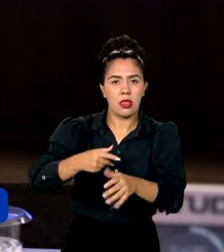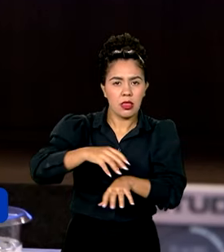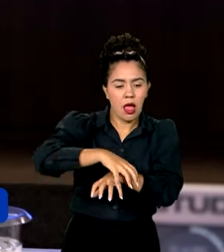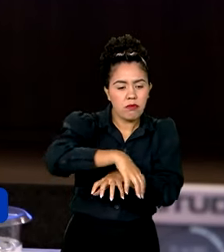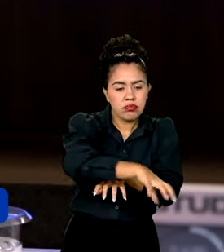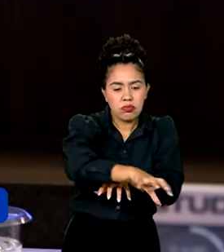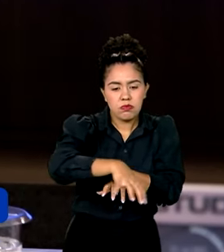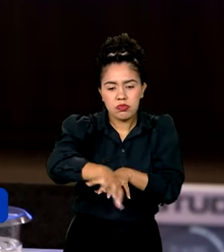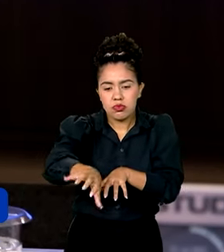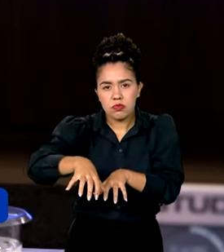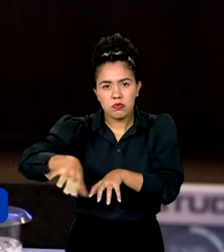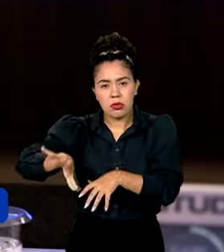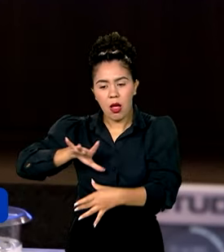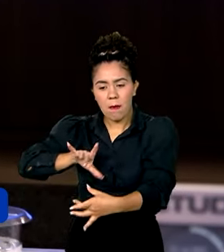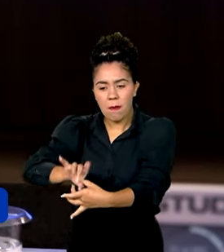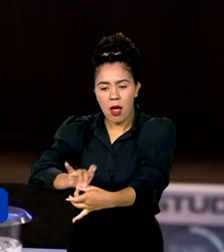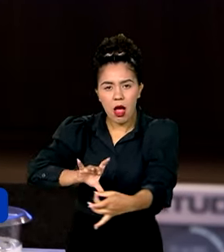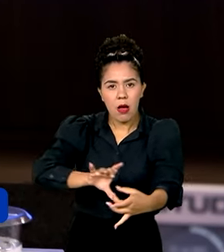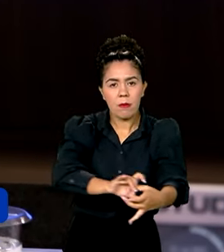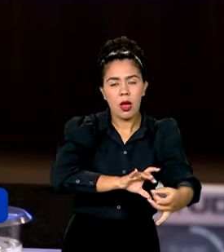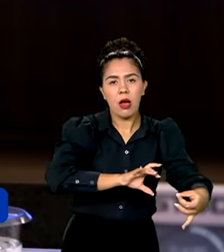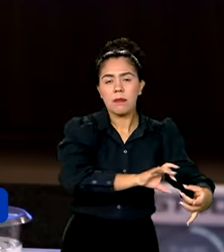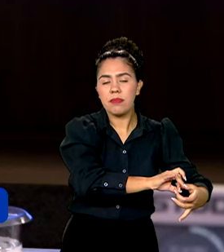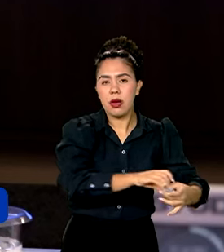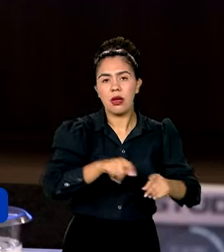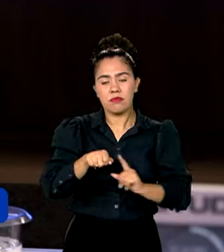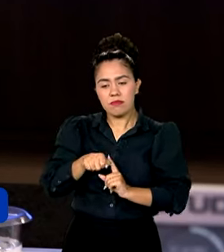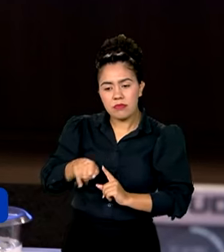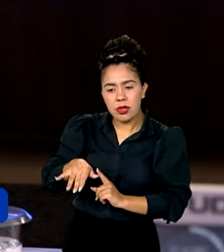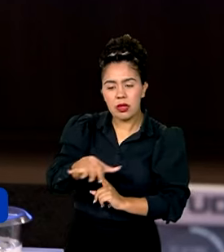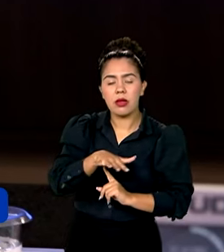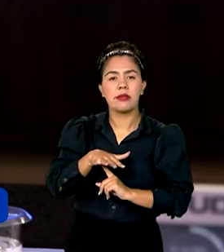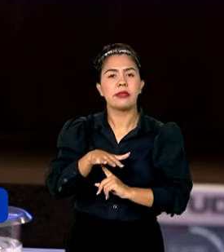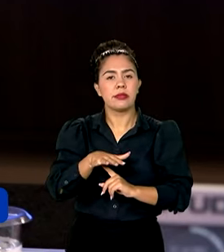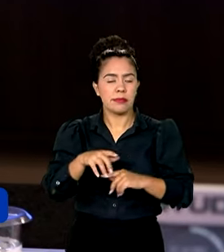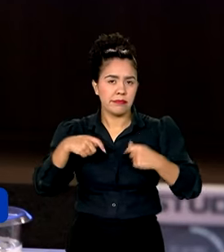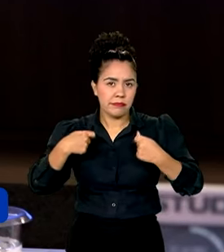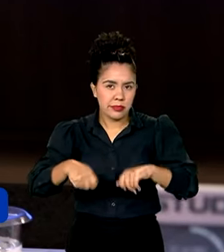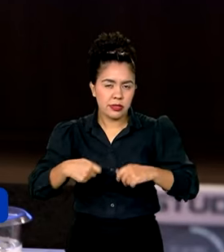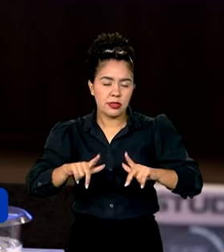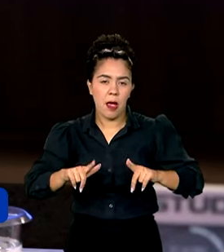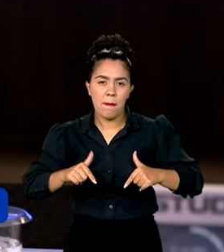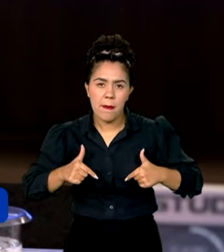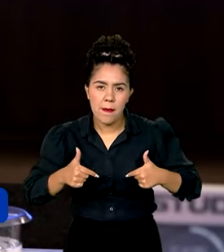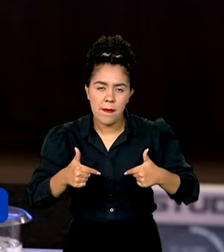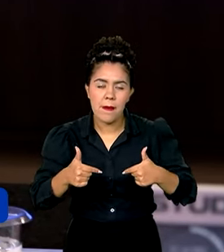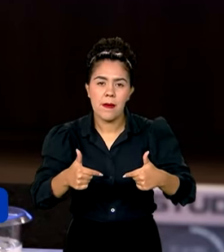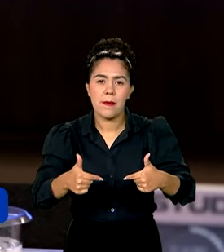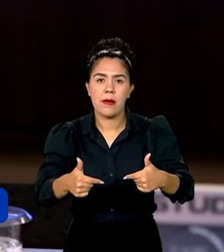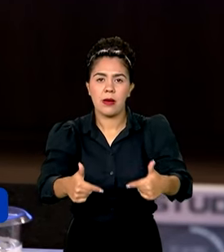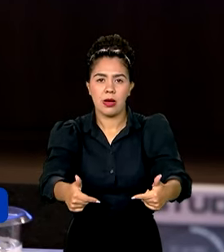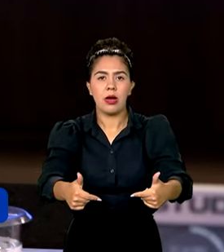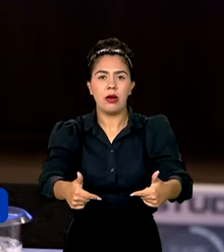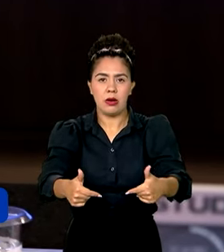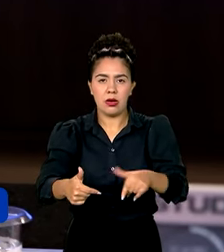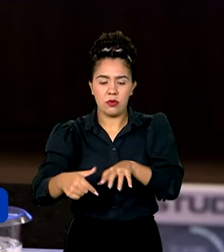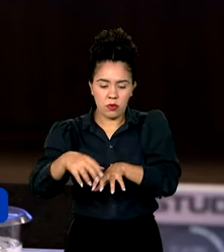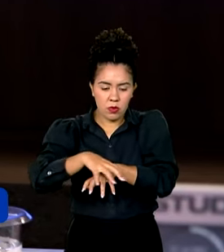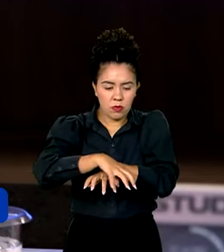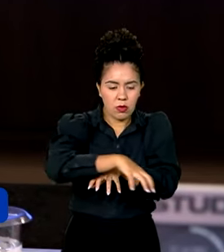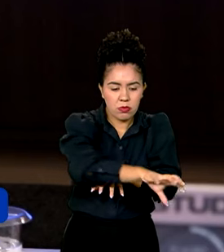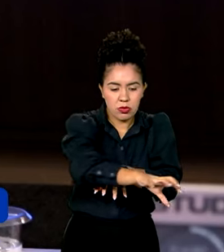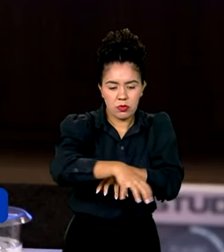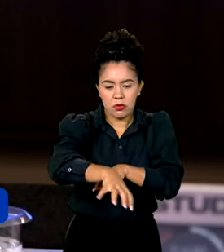trabalho precisa do meio ambiente e tdo esse trabalho precisa ser feito de forma também intersetorial